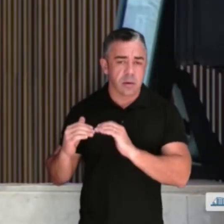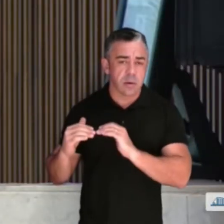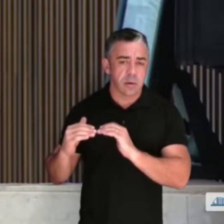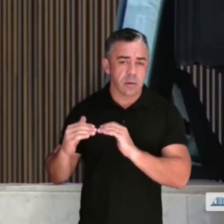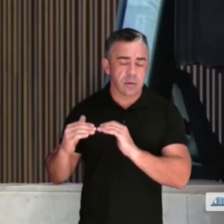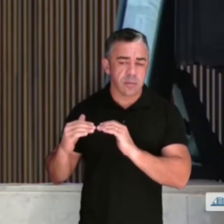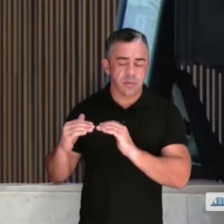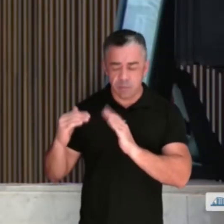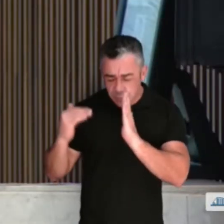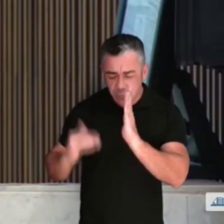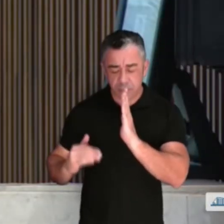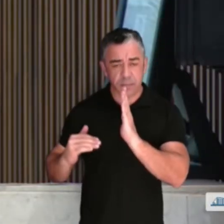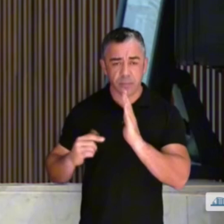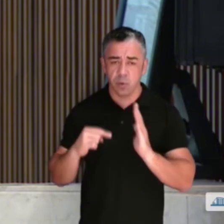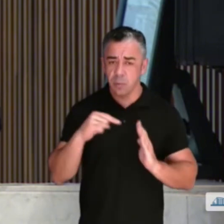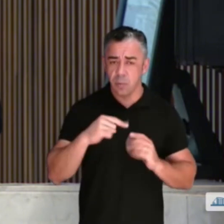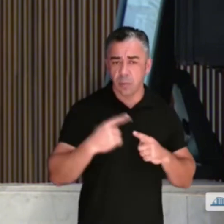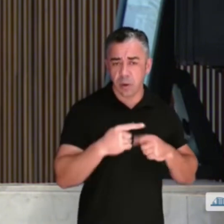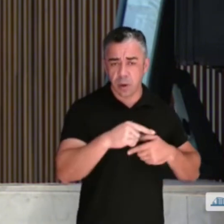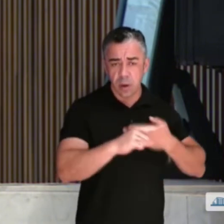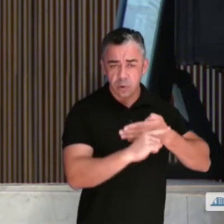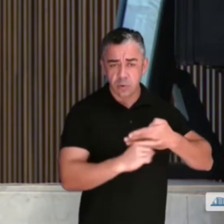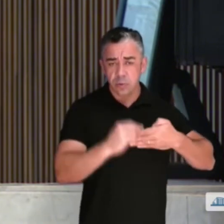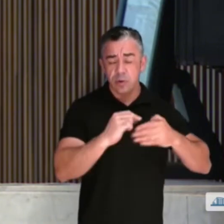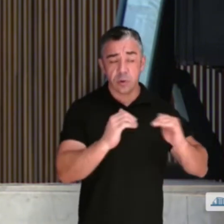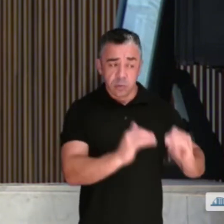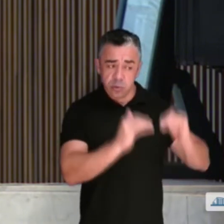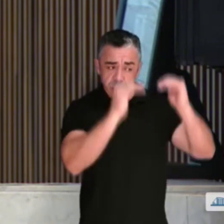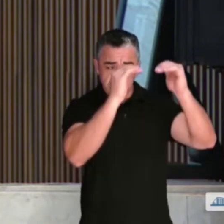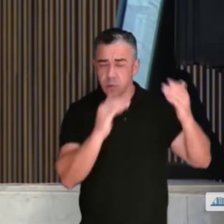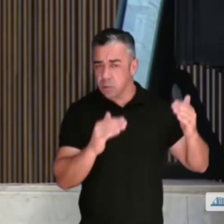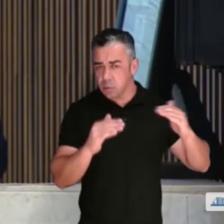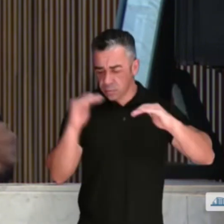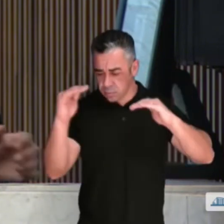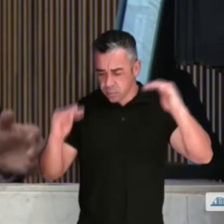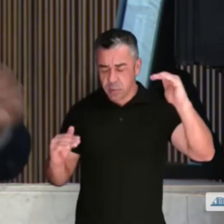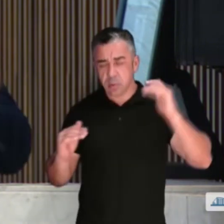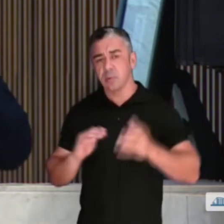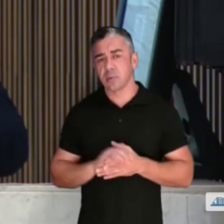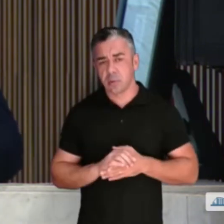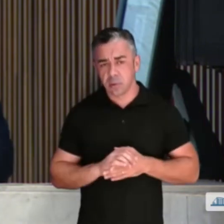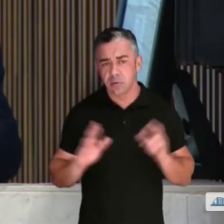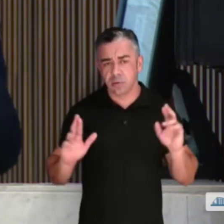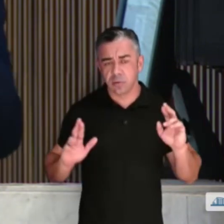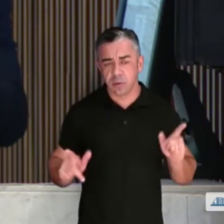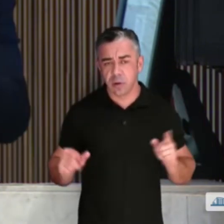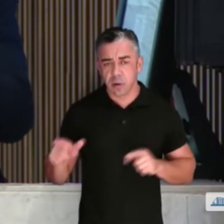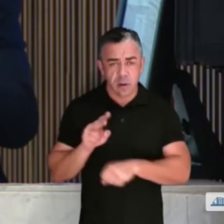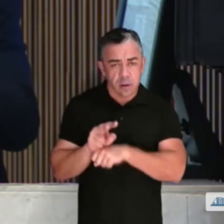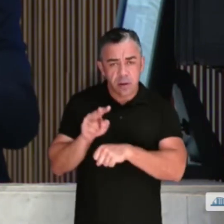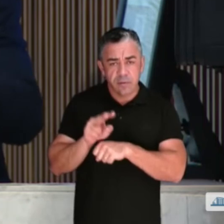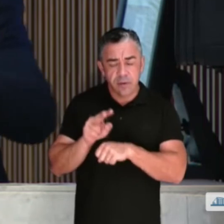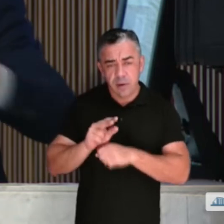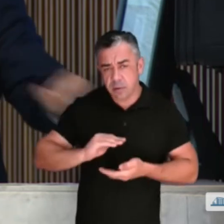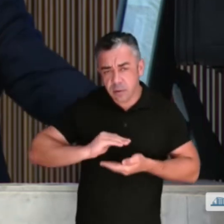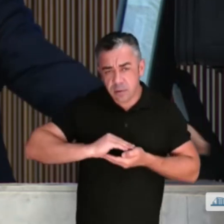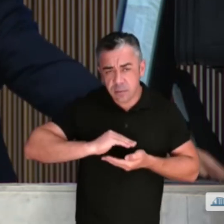superior, por que a Casa Civil vai se tornar superior à Casa Militar e à CESP nas operações de defesa